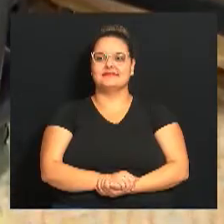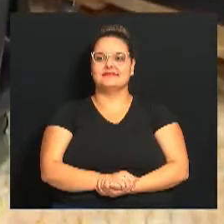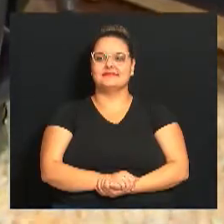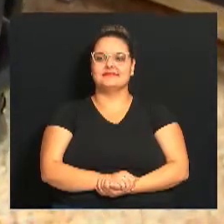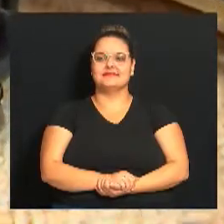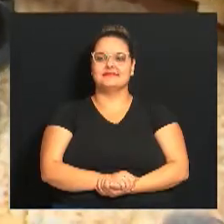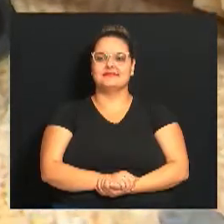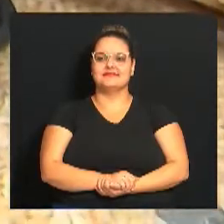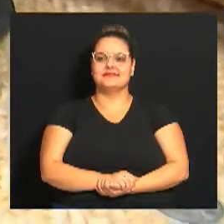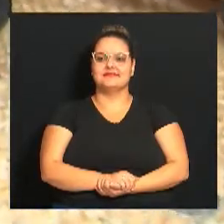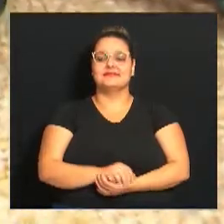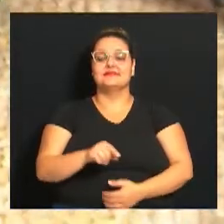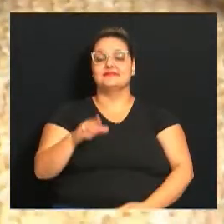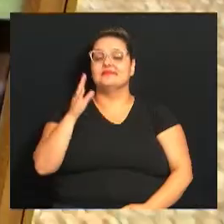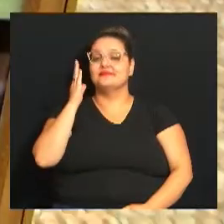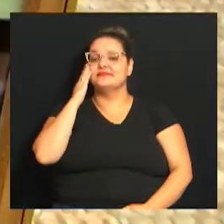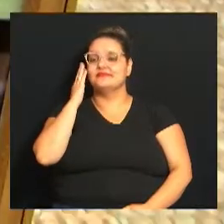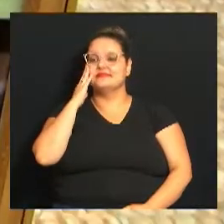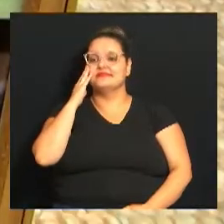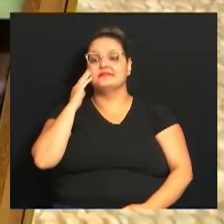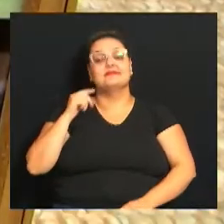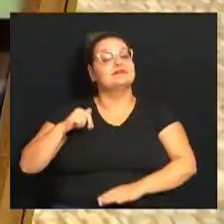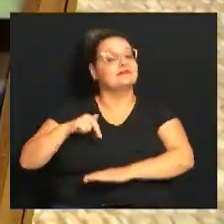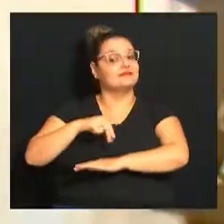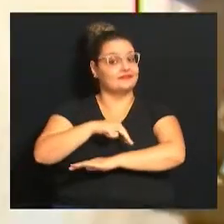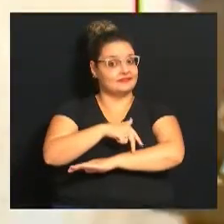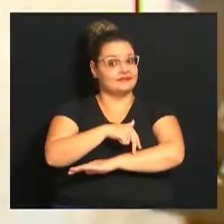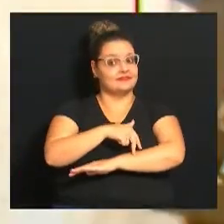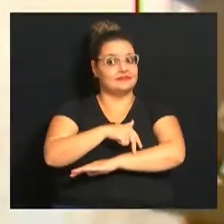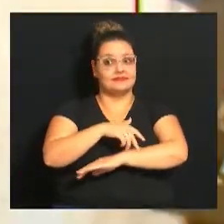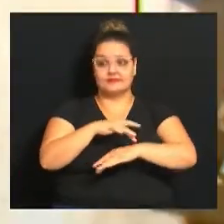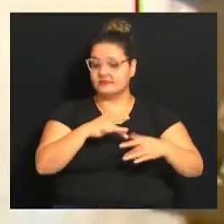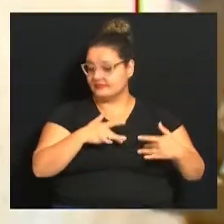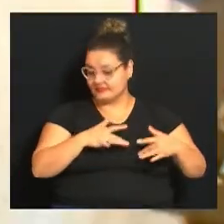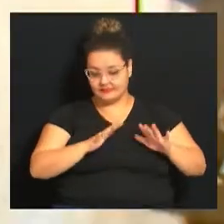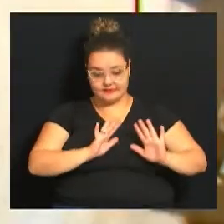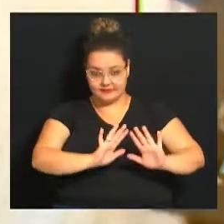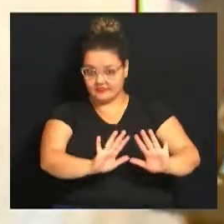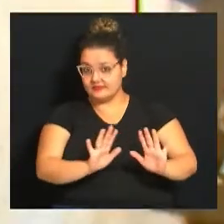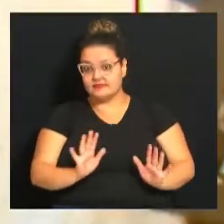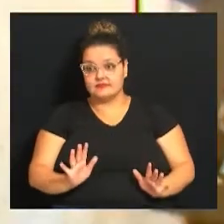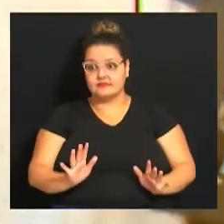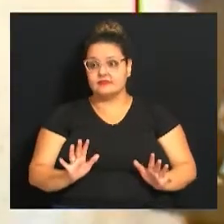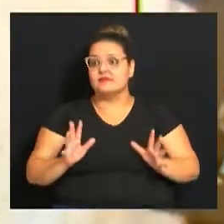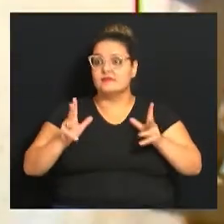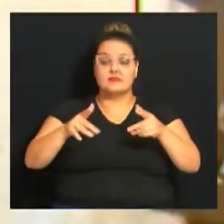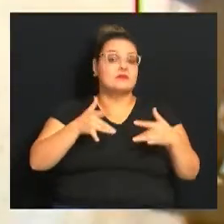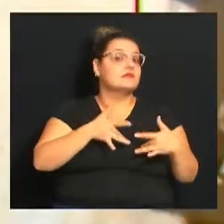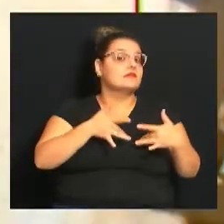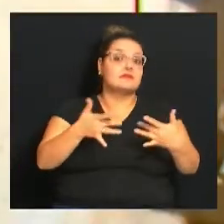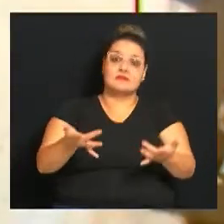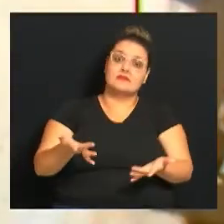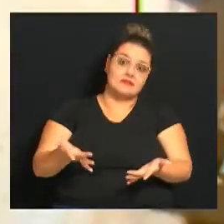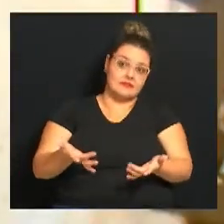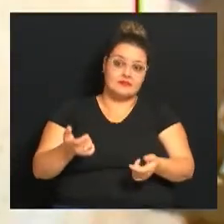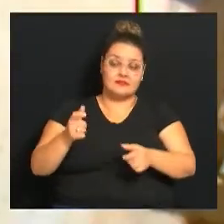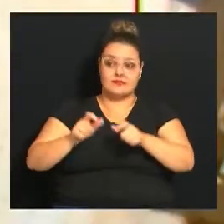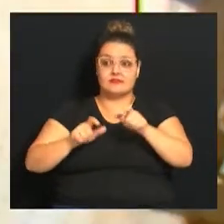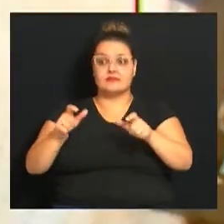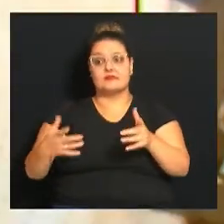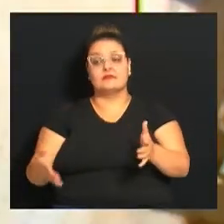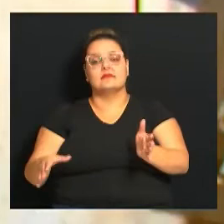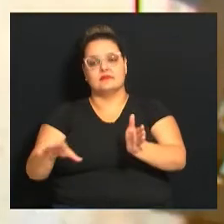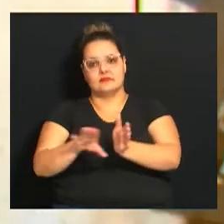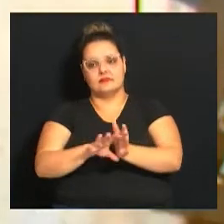E você sabia que tá na moda desapegar? Tudo que está aqui é doação. Então, as pessoas que elas chegam com